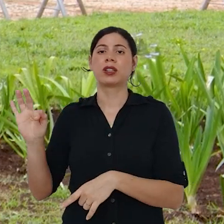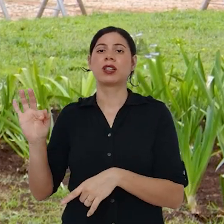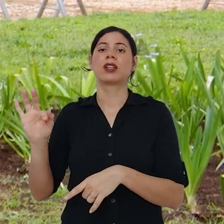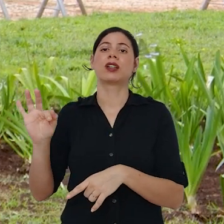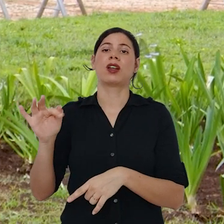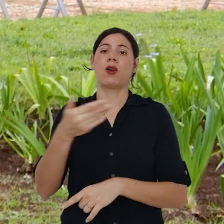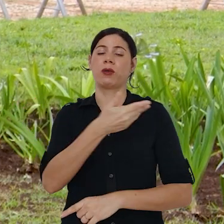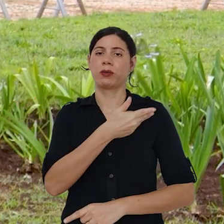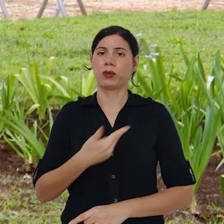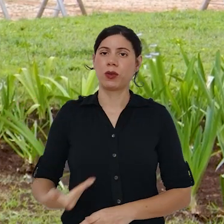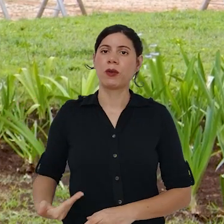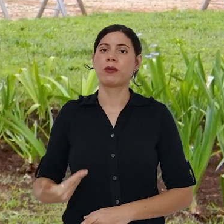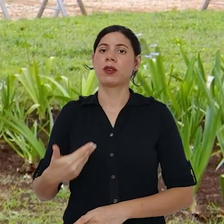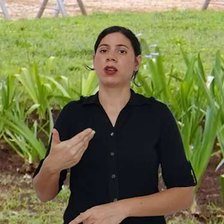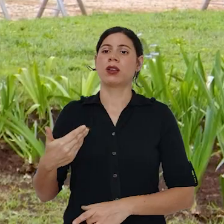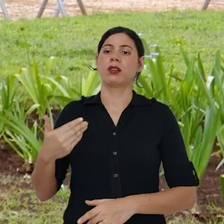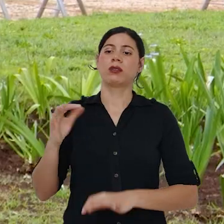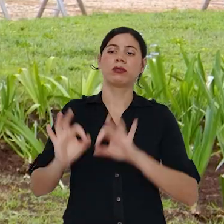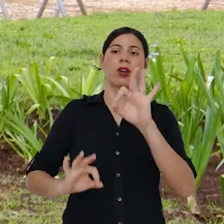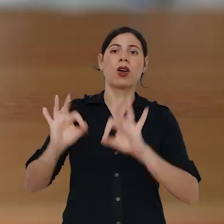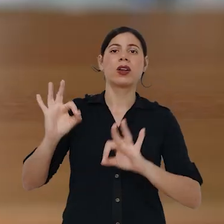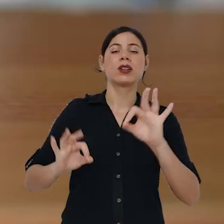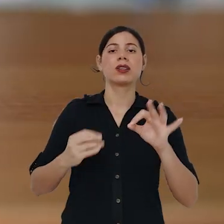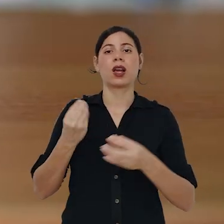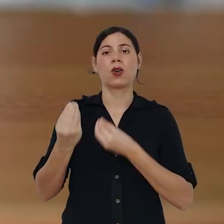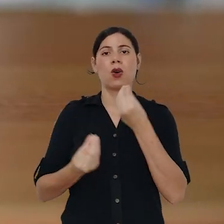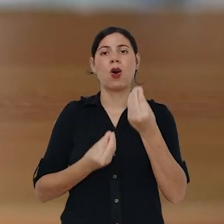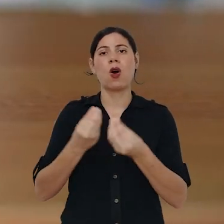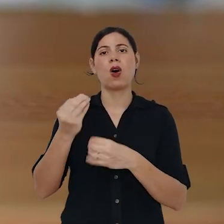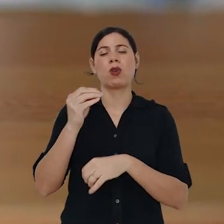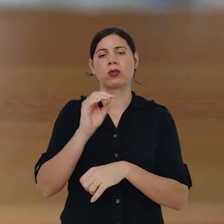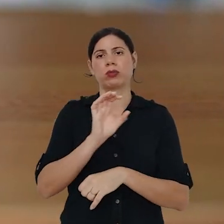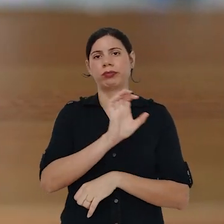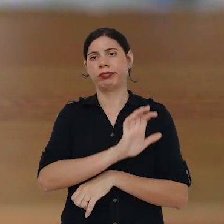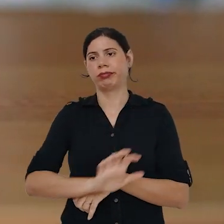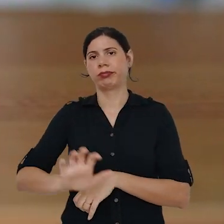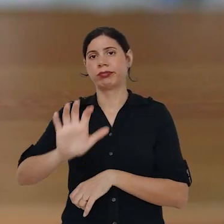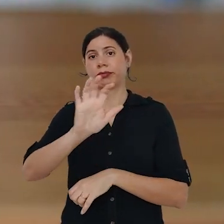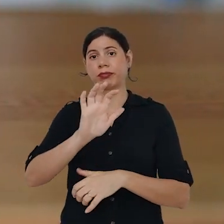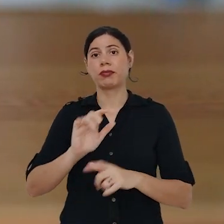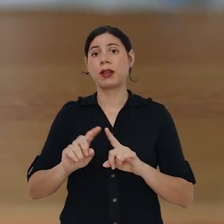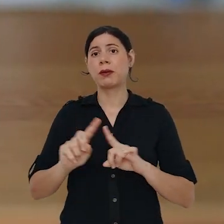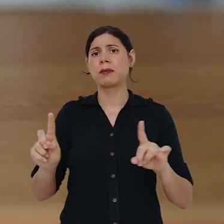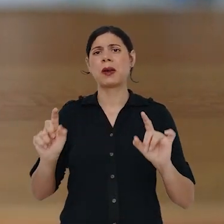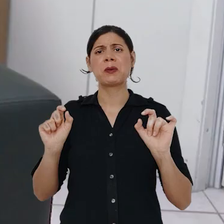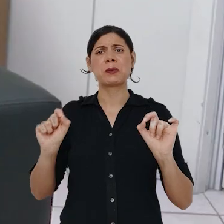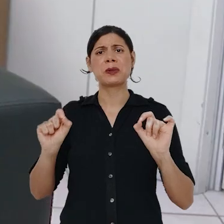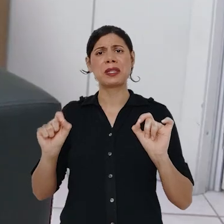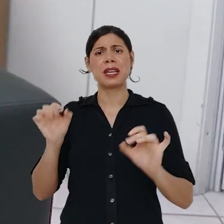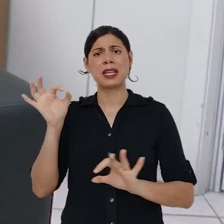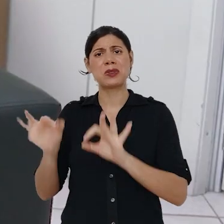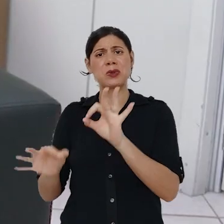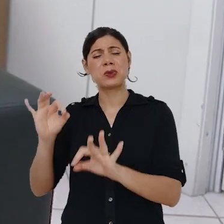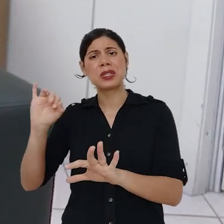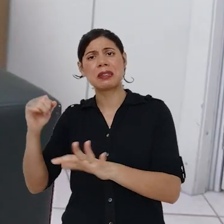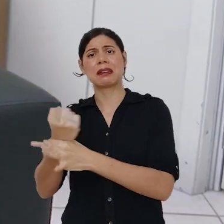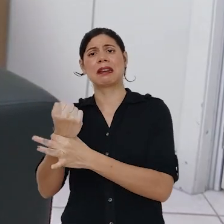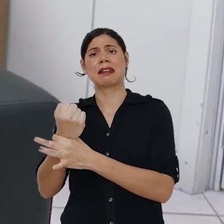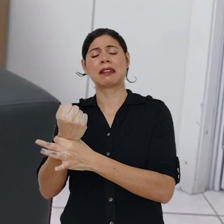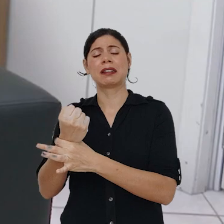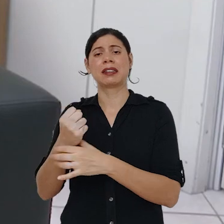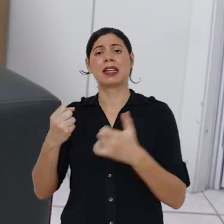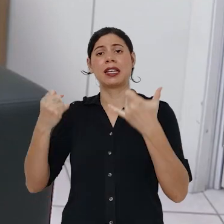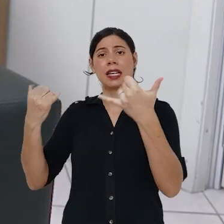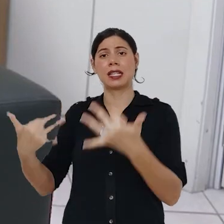como vai funcionar as unidades em cada esfera. Mas, afinal, o que é juiz das garantias? Quem explica é o